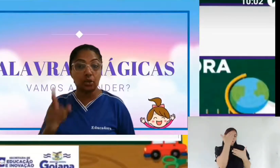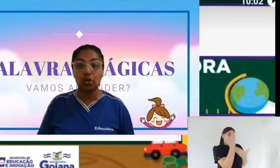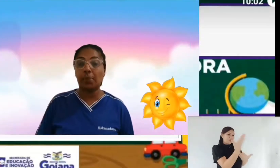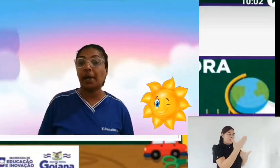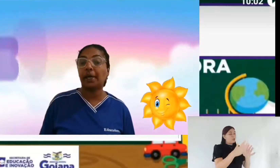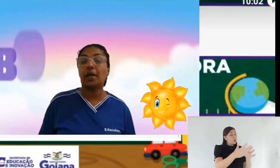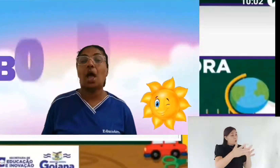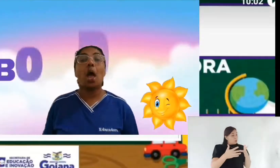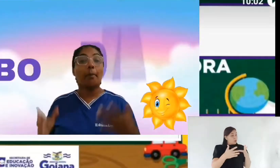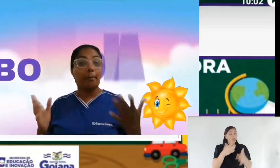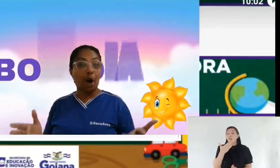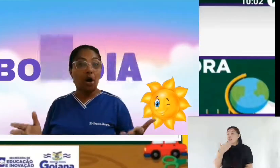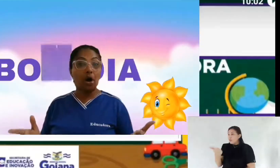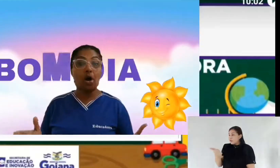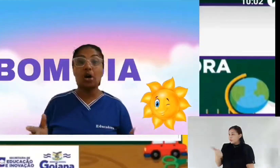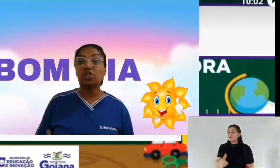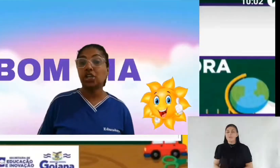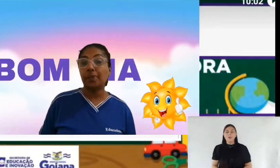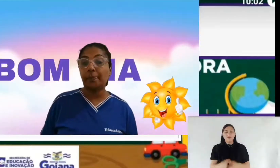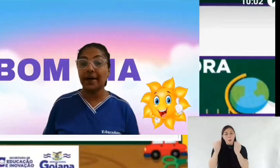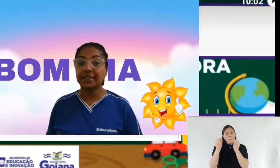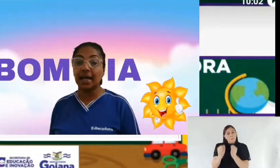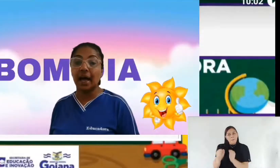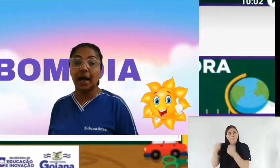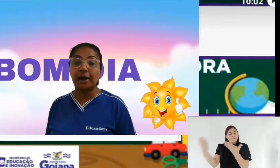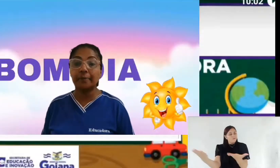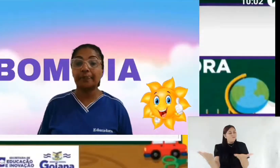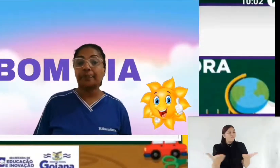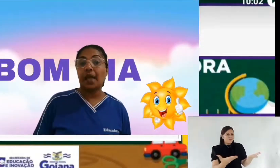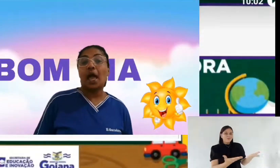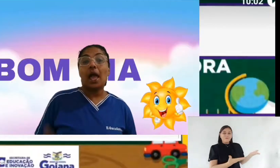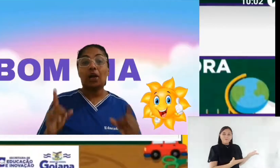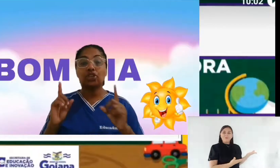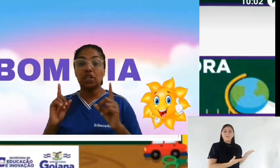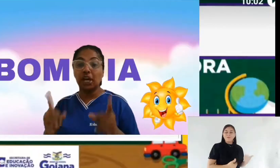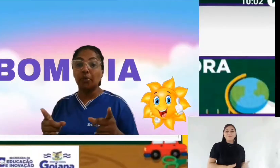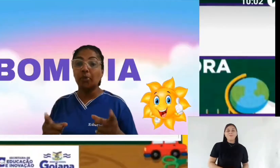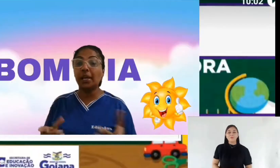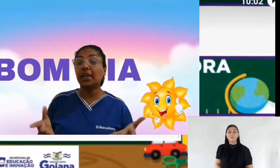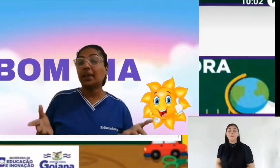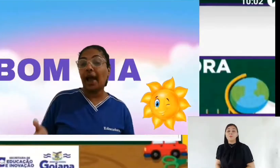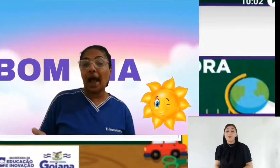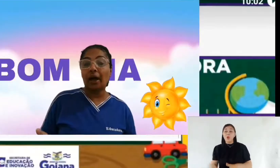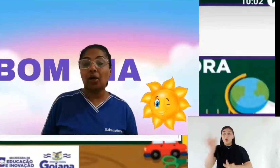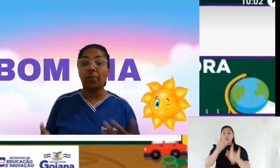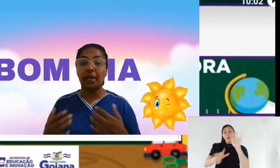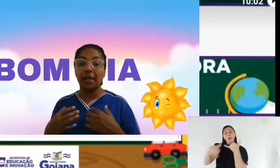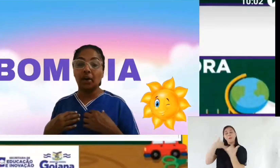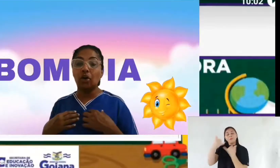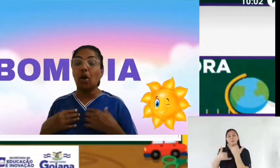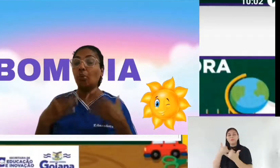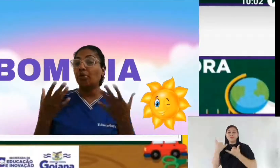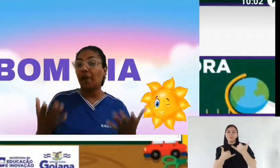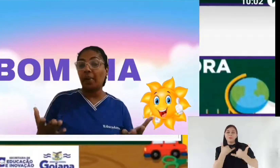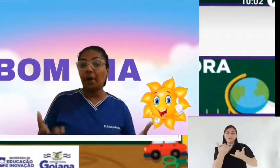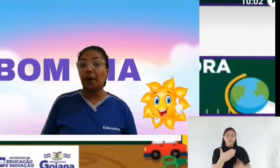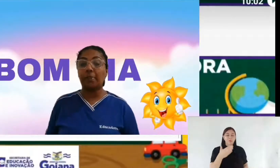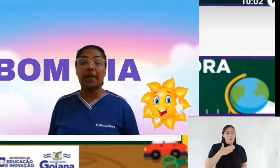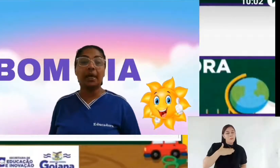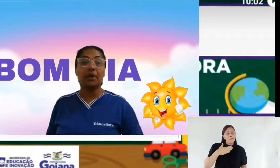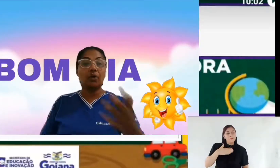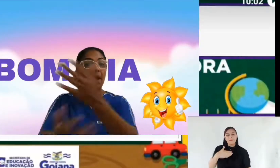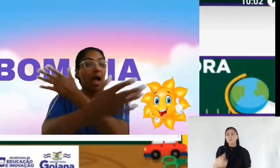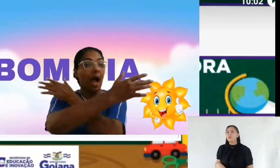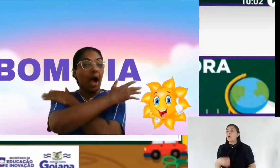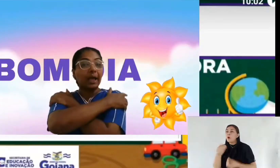Com licença, tudo bem? Pode passar. Eu te amo brincar comigo. Como vai